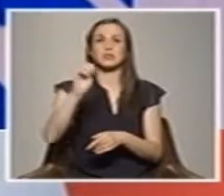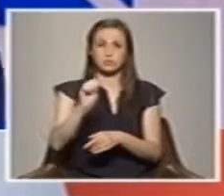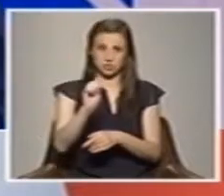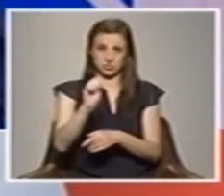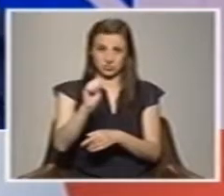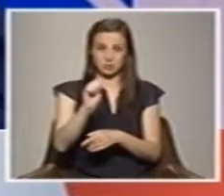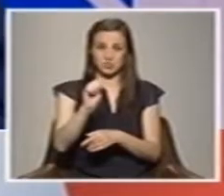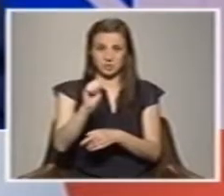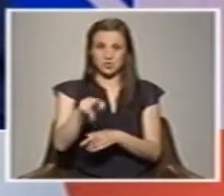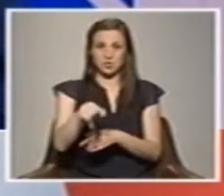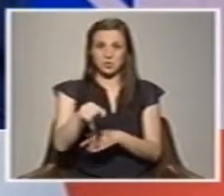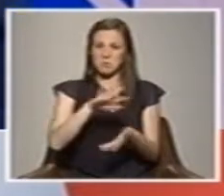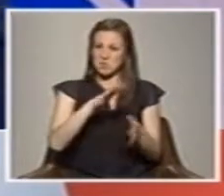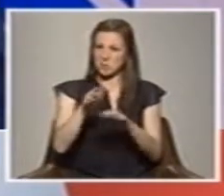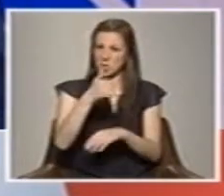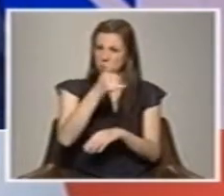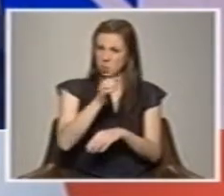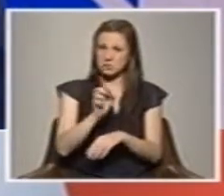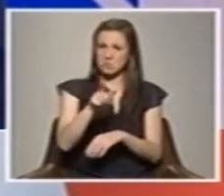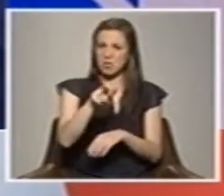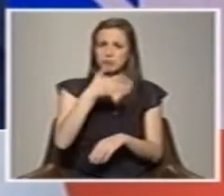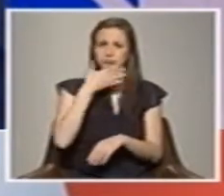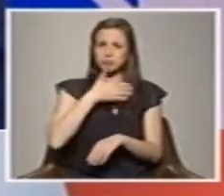de 2.000 chegam